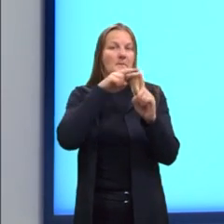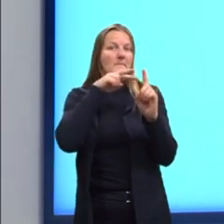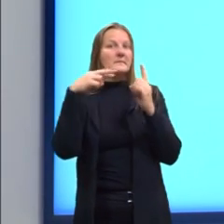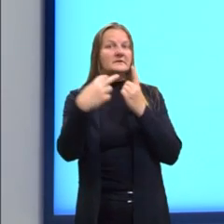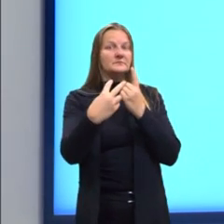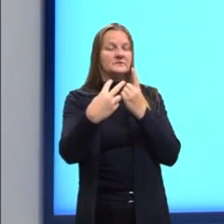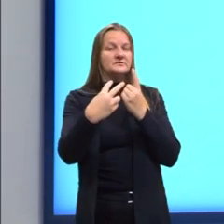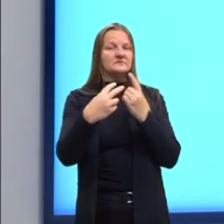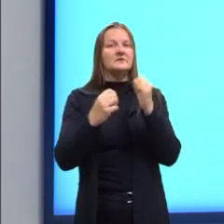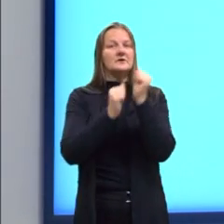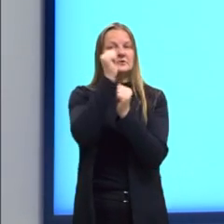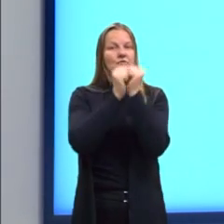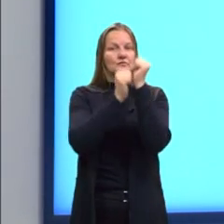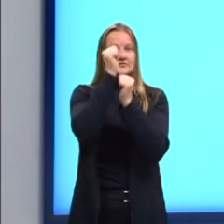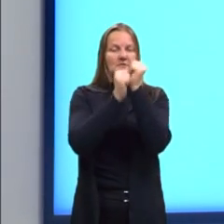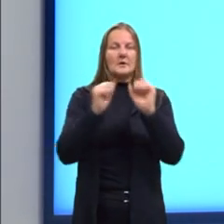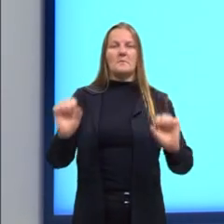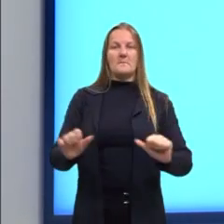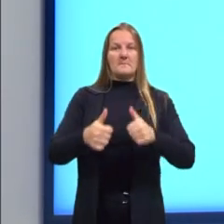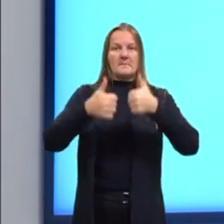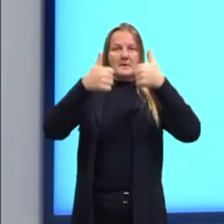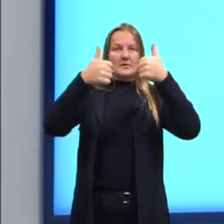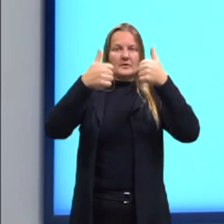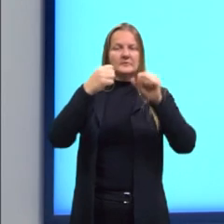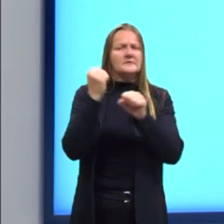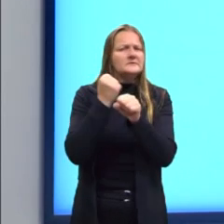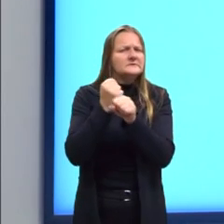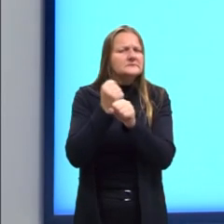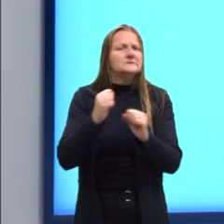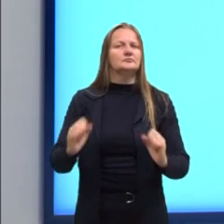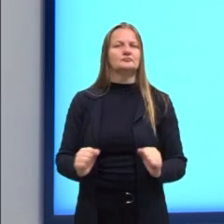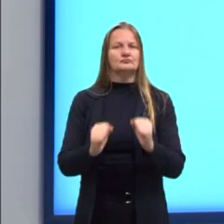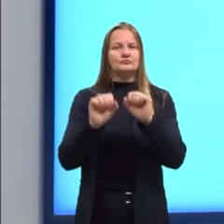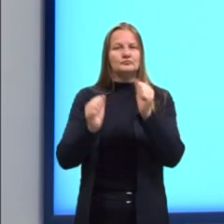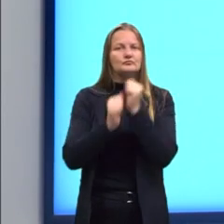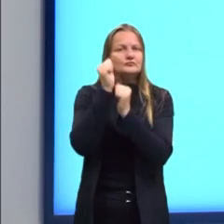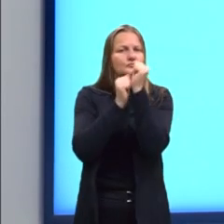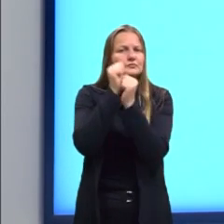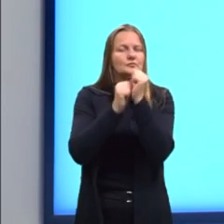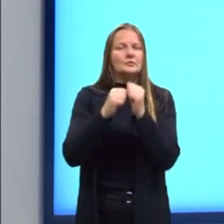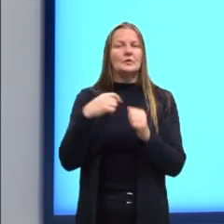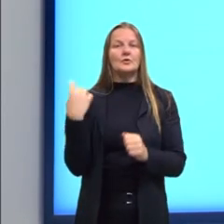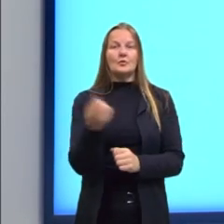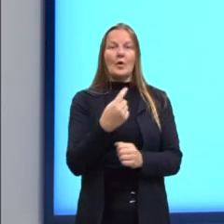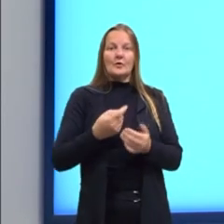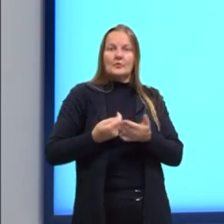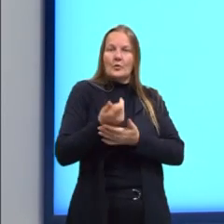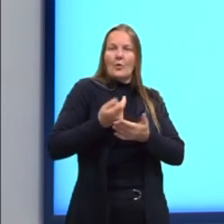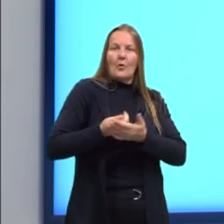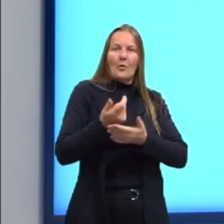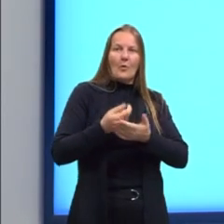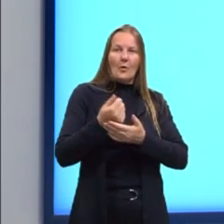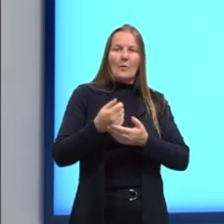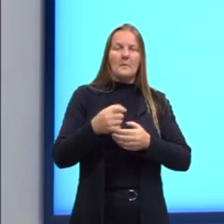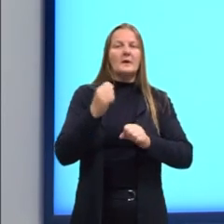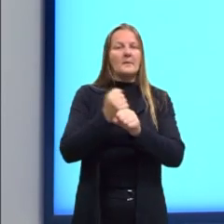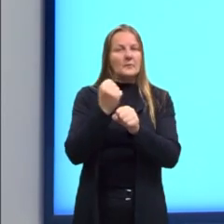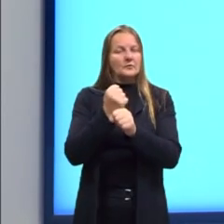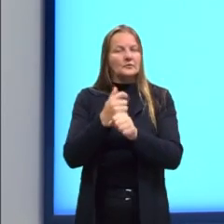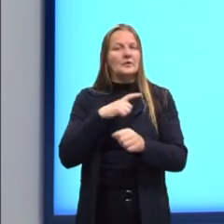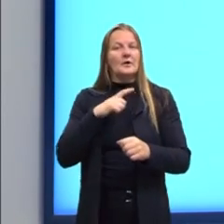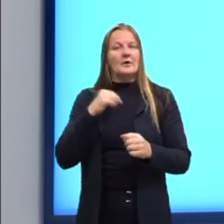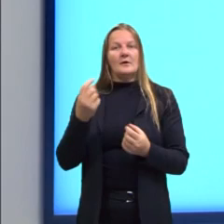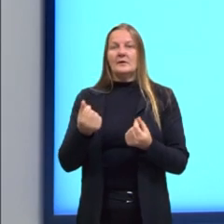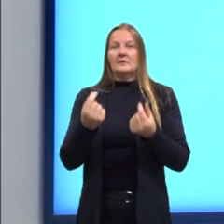e industrial melhor seu aumentar minha produtividade na indústria nós consumidores finais né nós que vamos comprar aqueles produtos vão